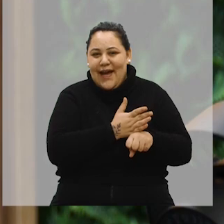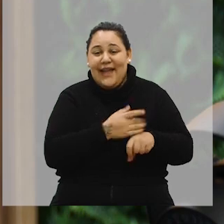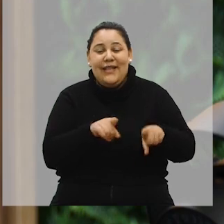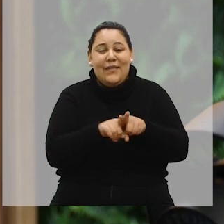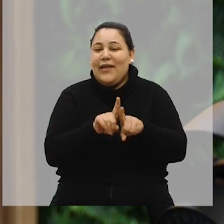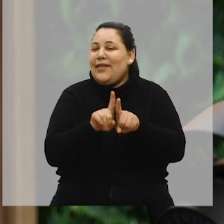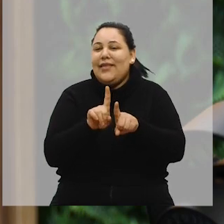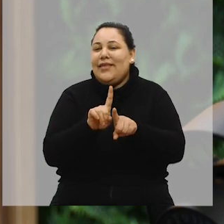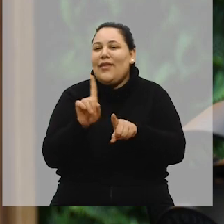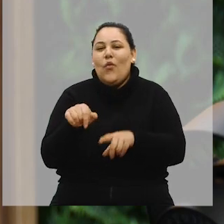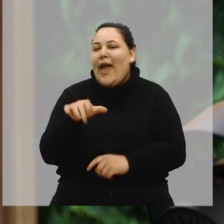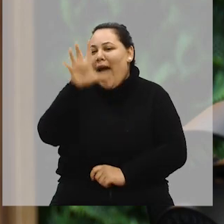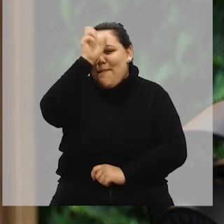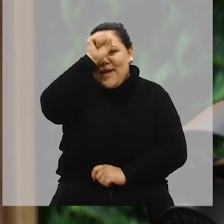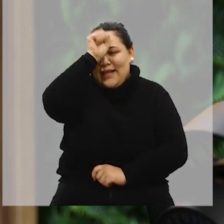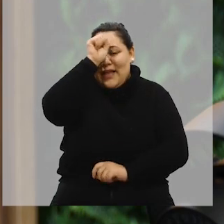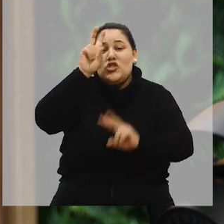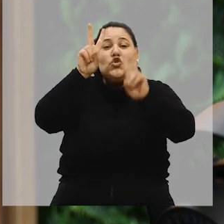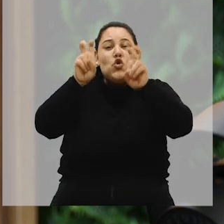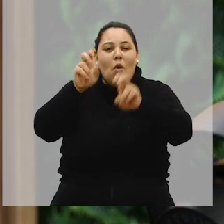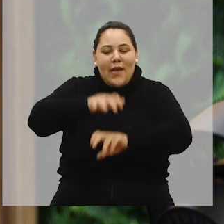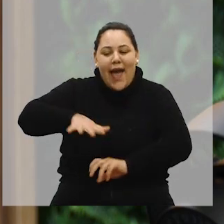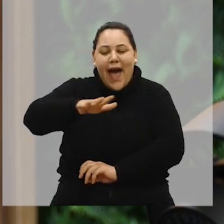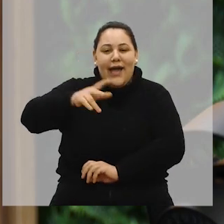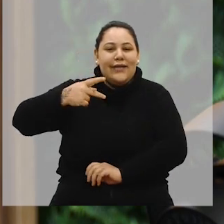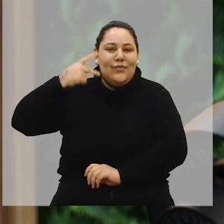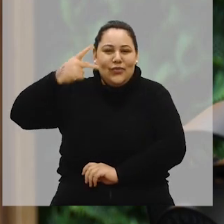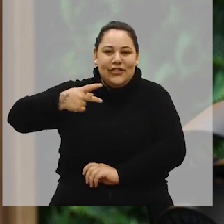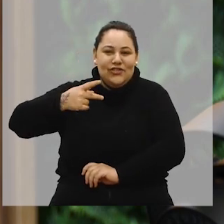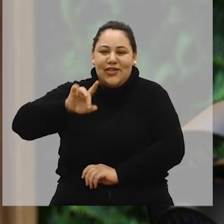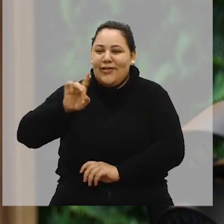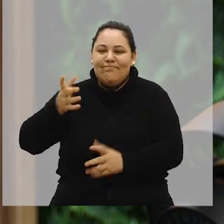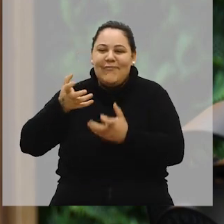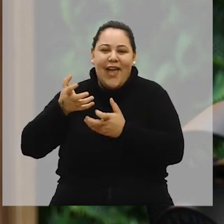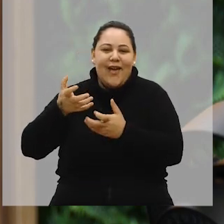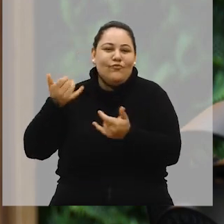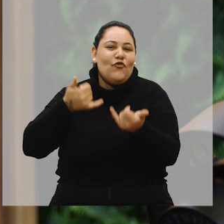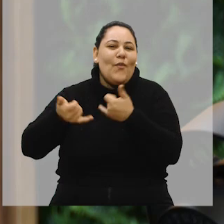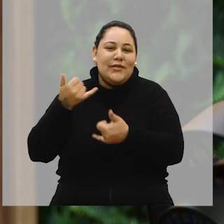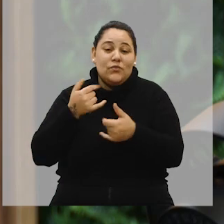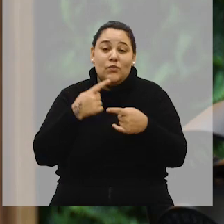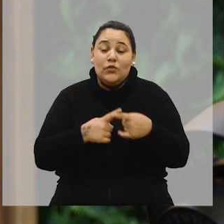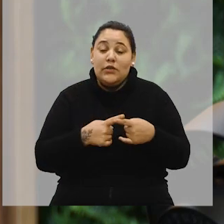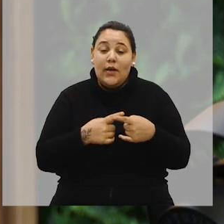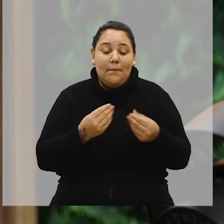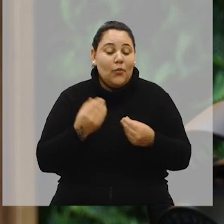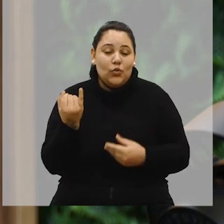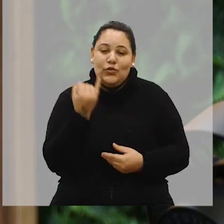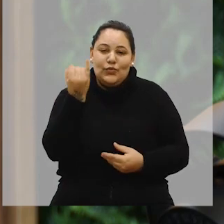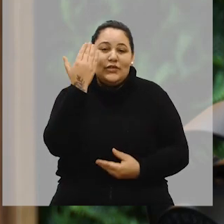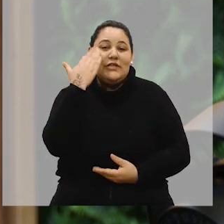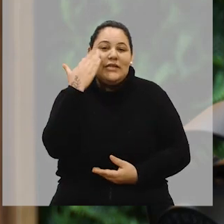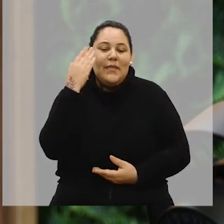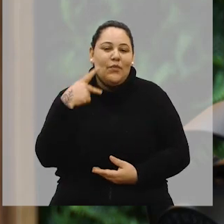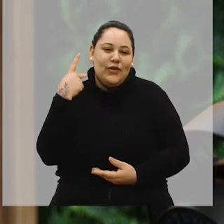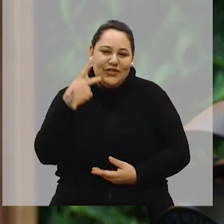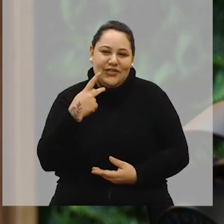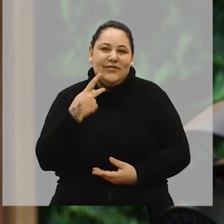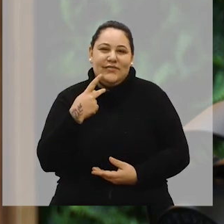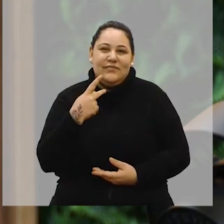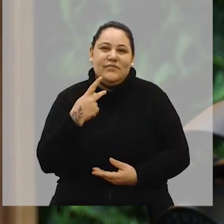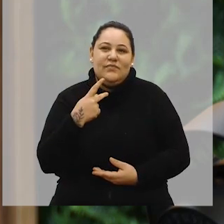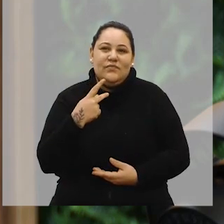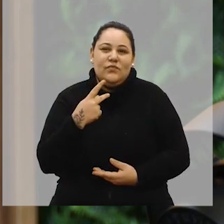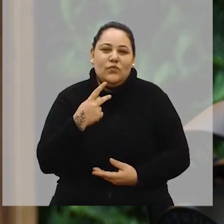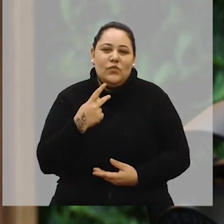o conhecimento, não buscarem a informação. Porque é muito importante saber política. Nem que